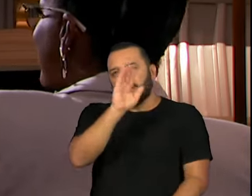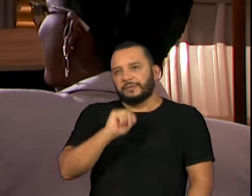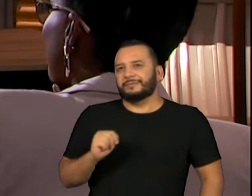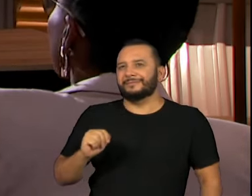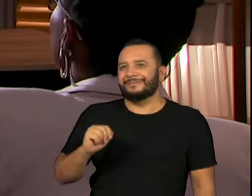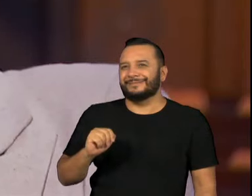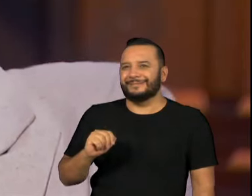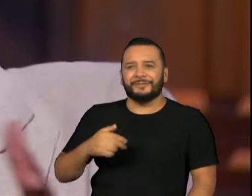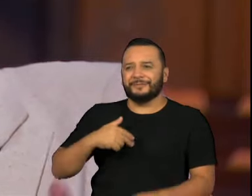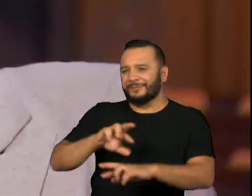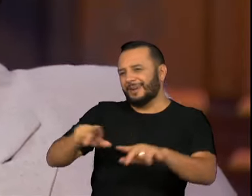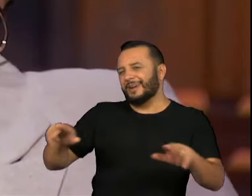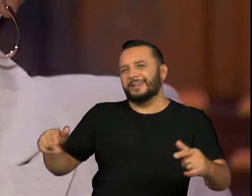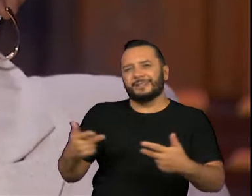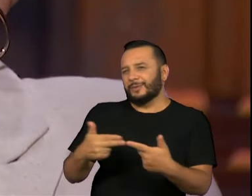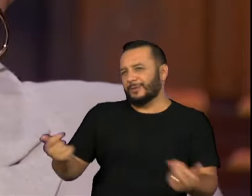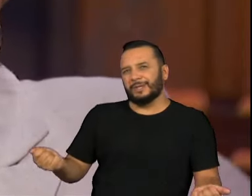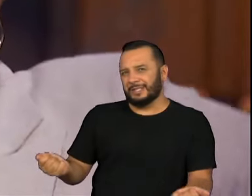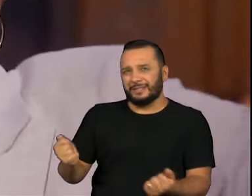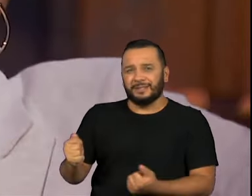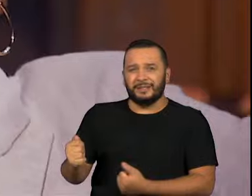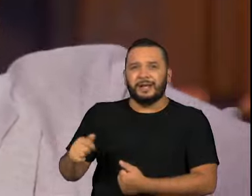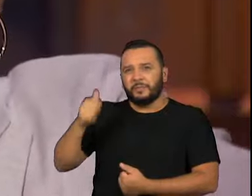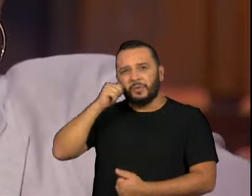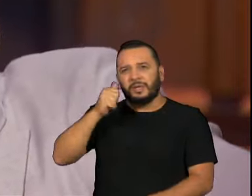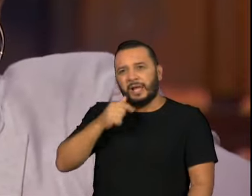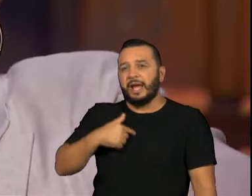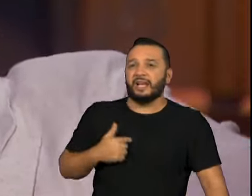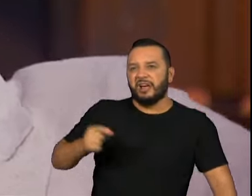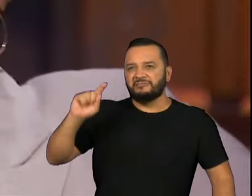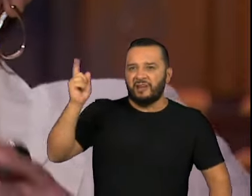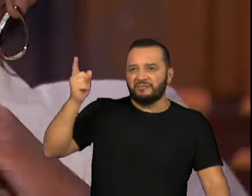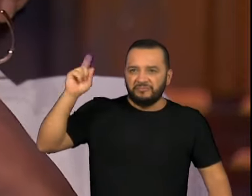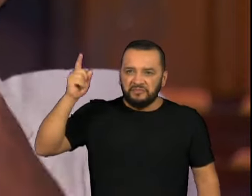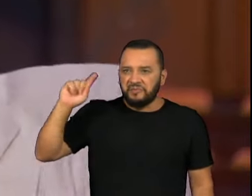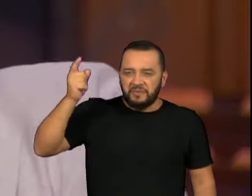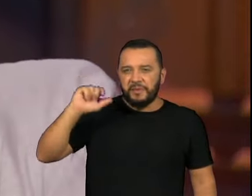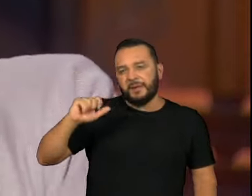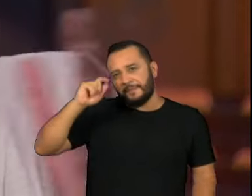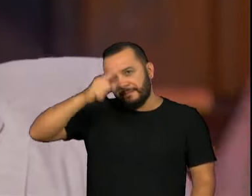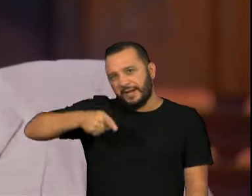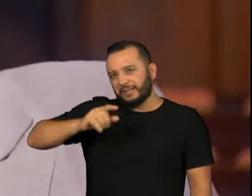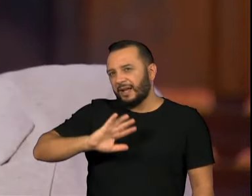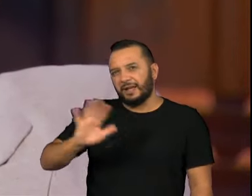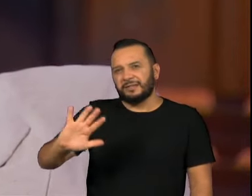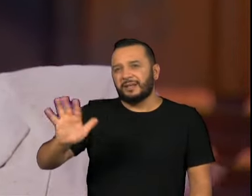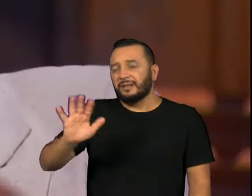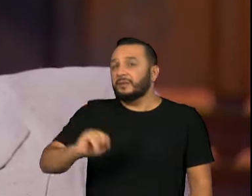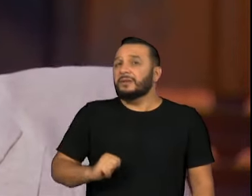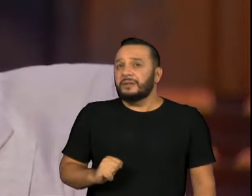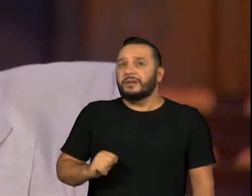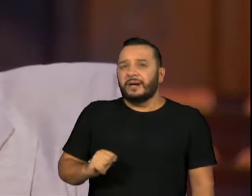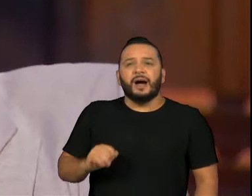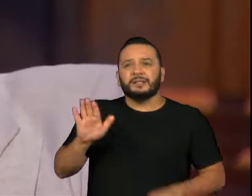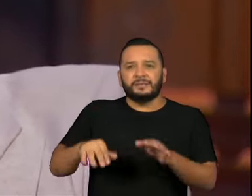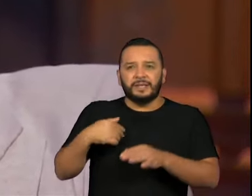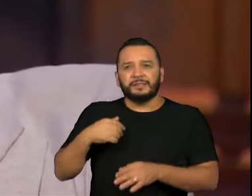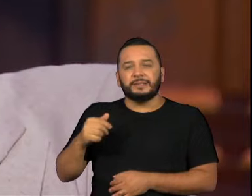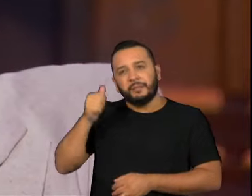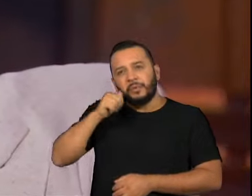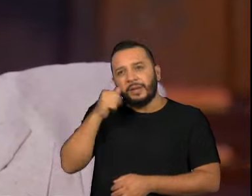coisas ela não vai chegar lá muitas vezes com dedinho né que a gasolina quem é as pessoas não